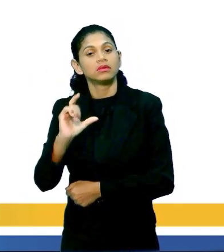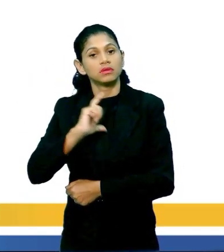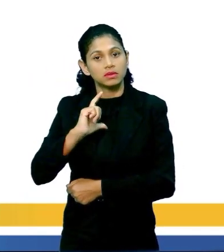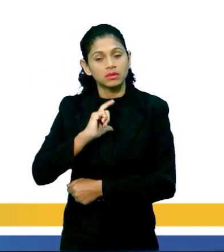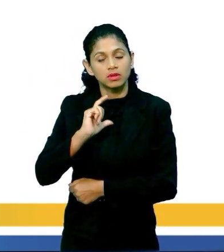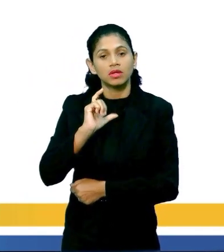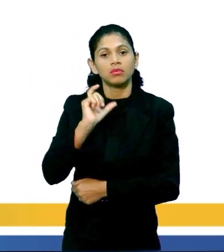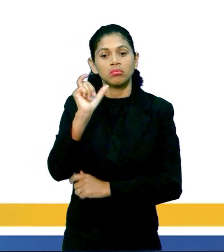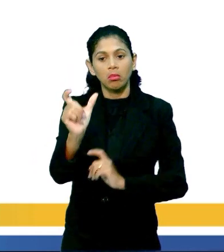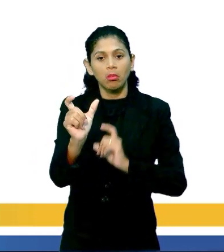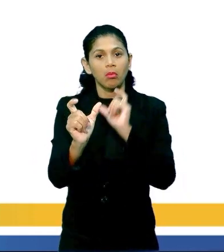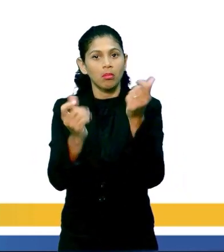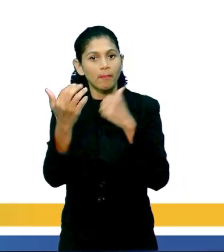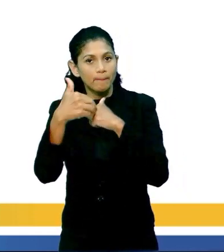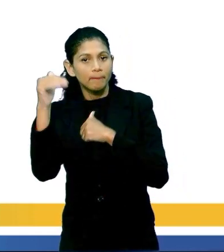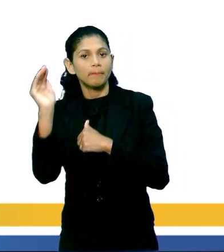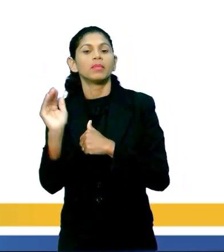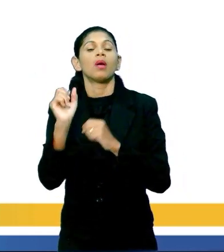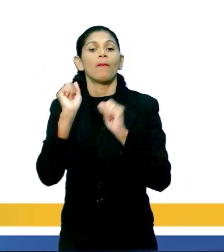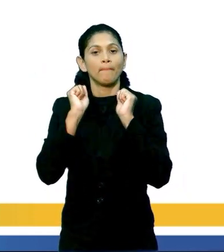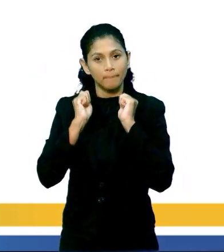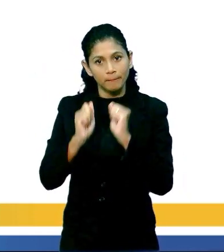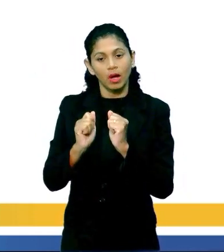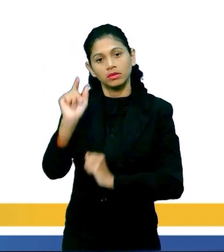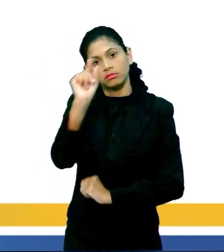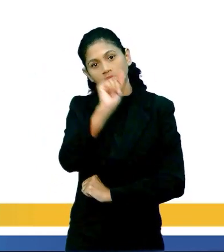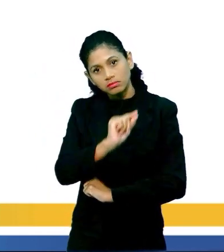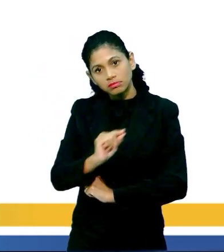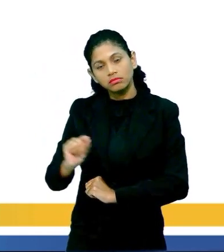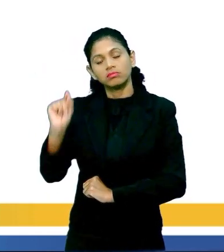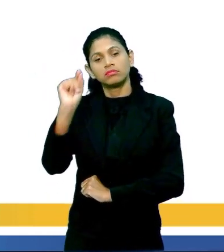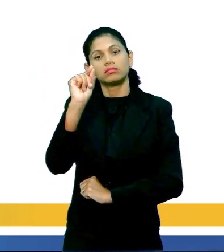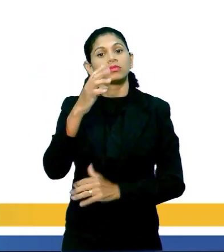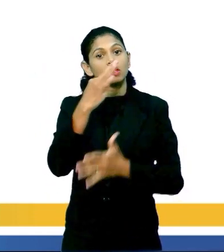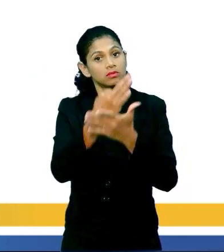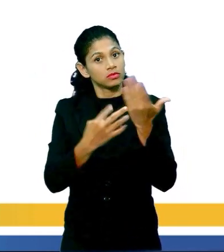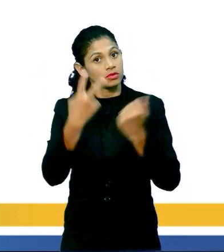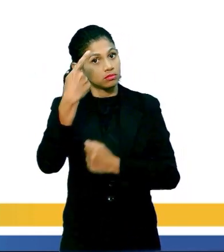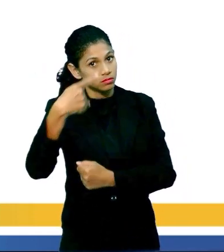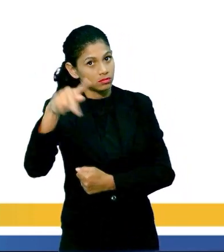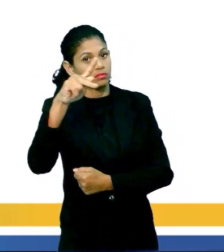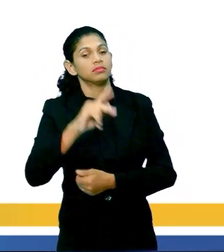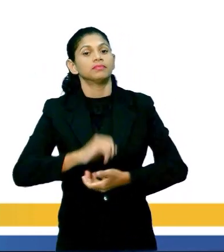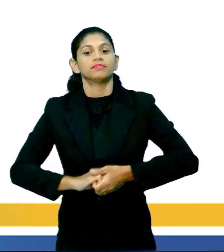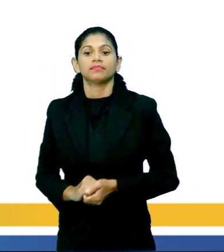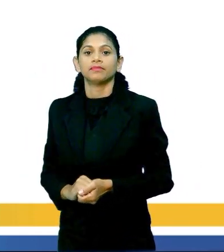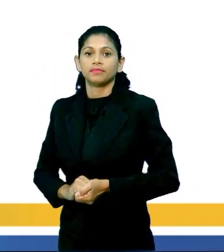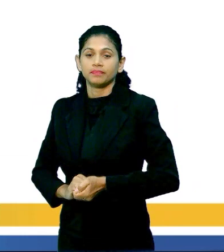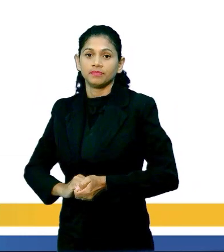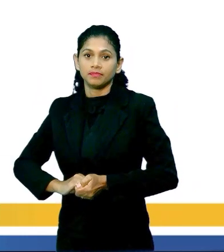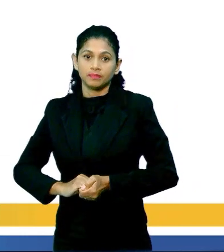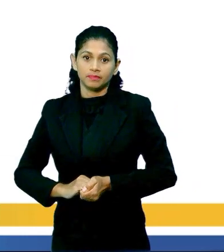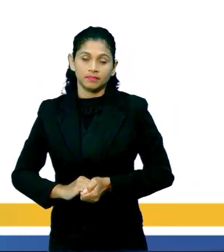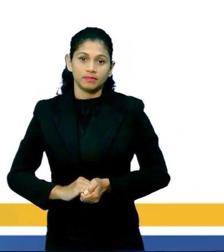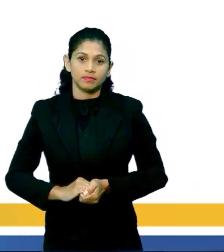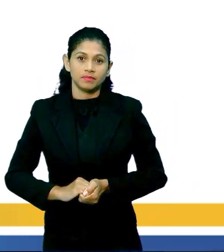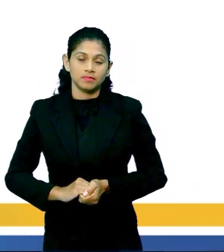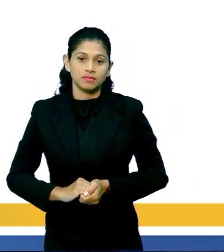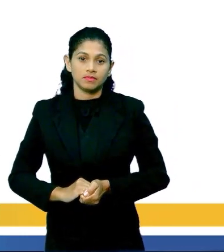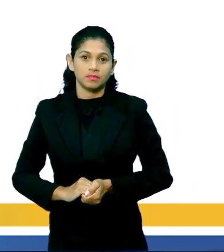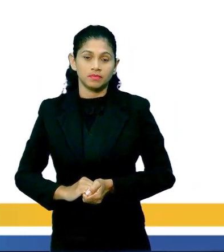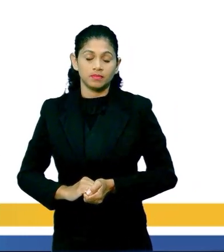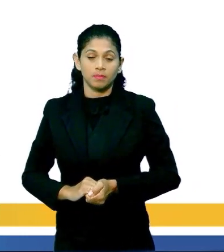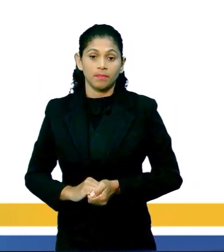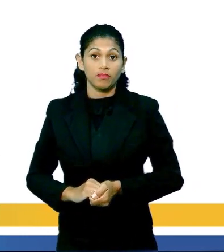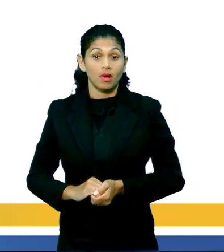vocês também podem circular essas palavras nos textos de vocês, ok? Porém, eu gostaria de chamar a atenção para